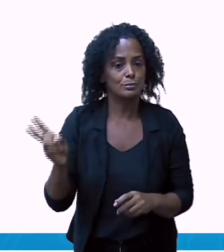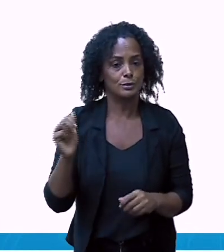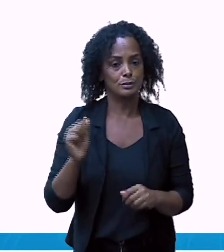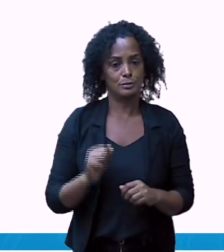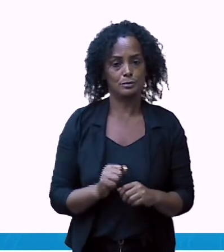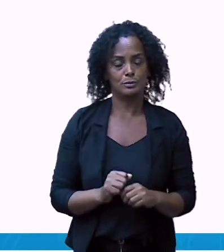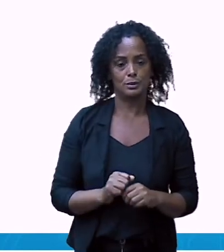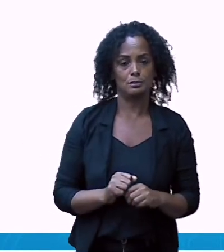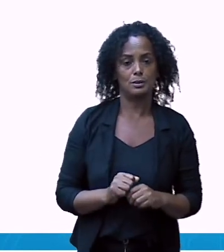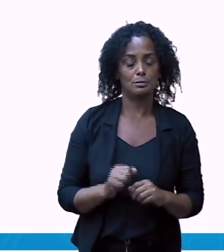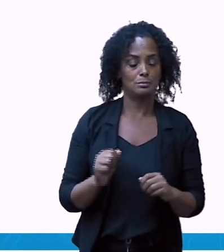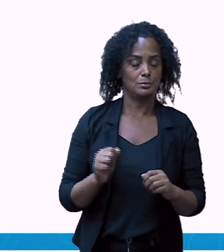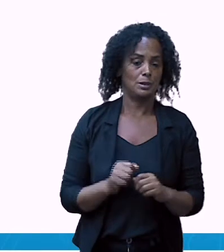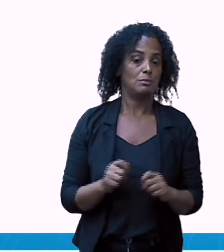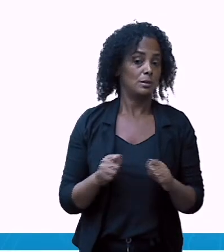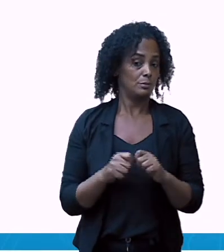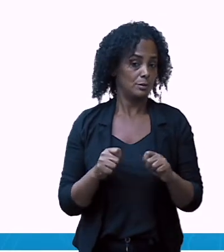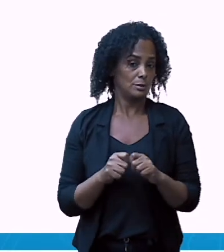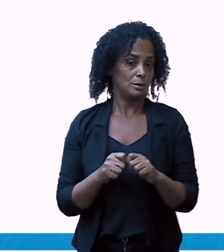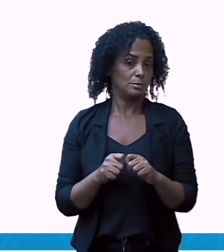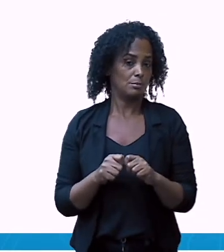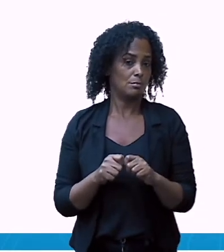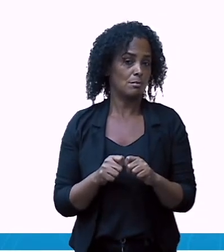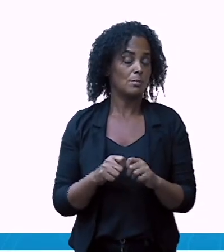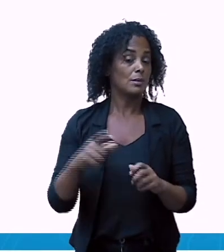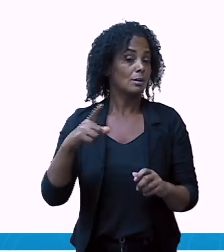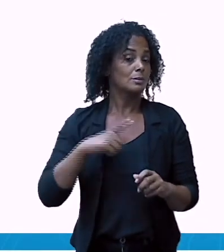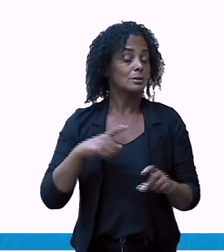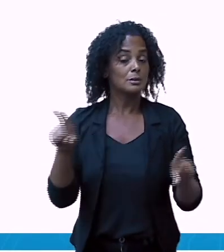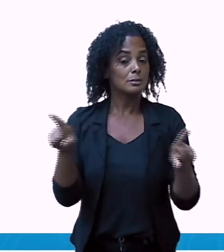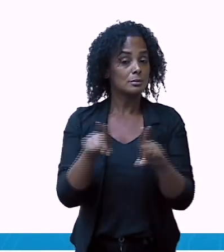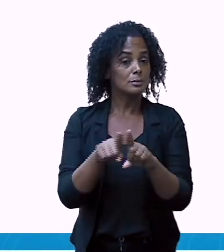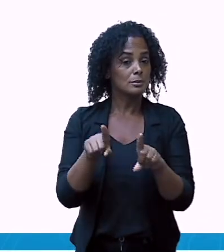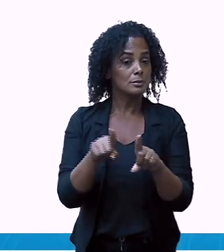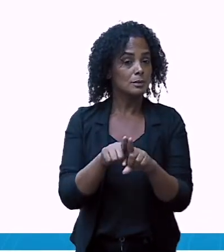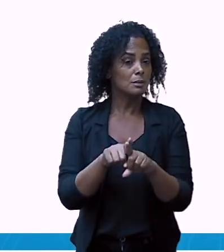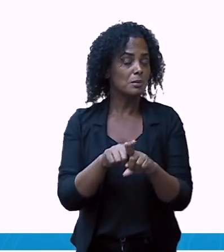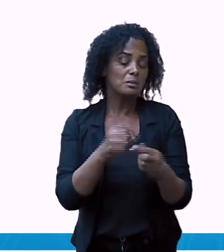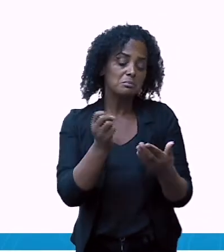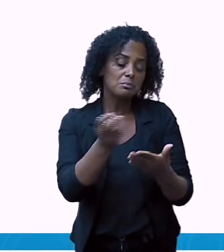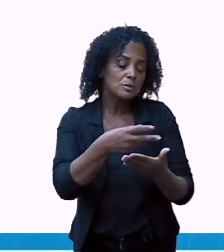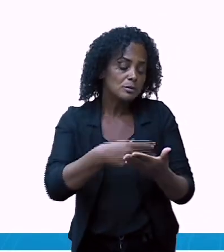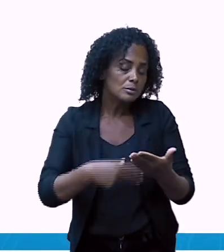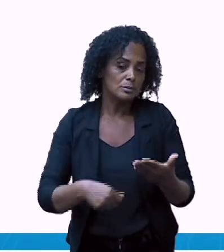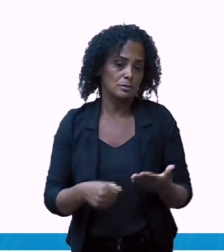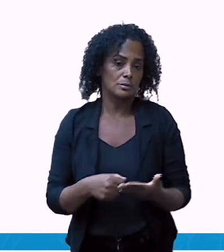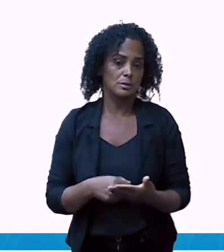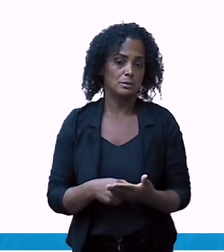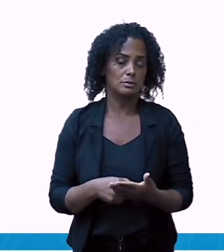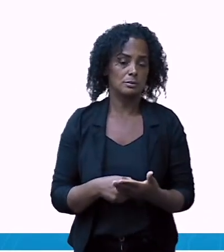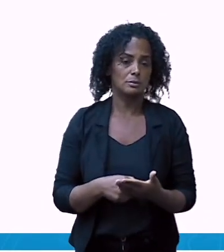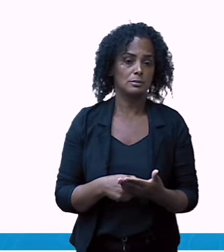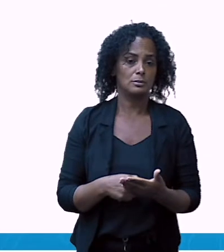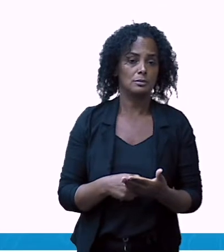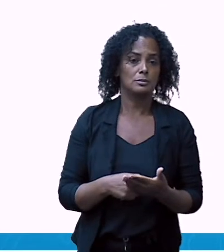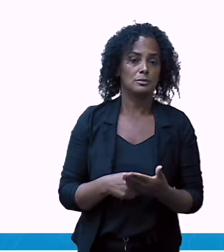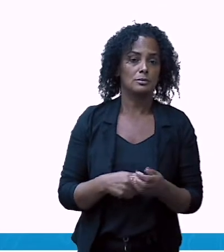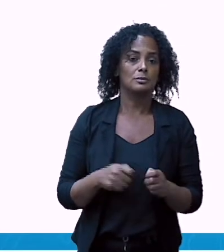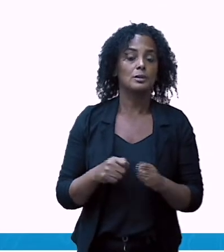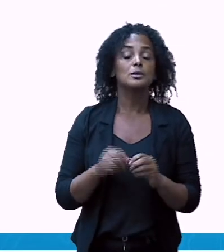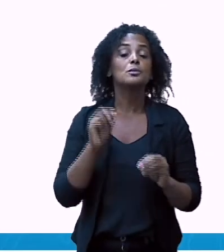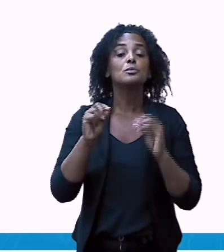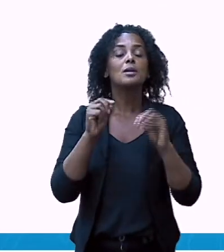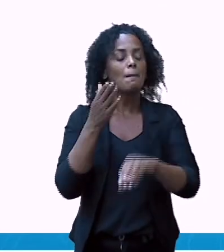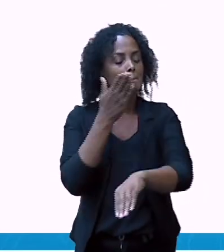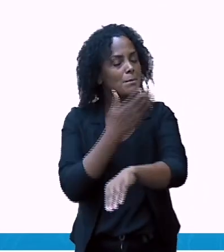nas resoluções. Então, eu trouxe aqui algumas atividades que estão na plataforma para que a gente possa praticar,